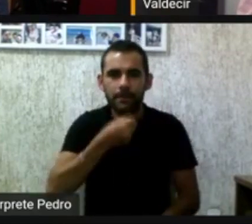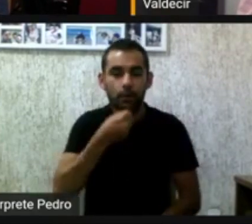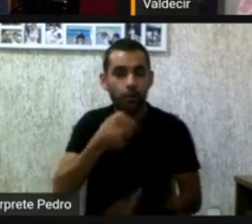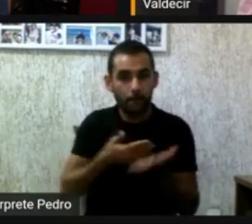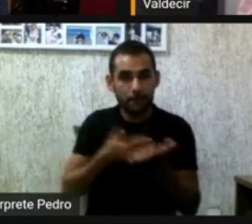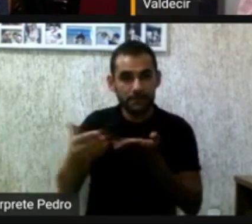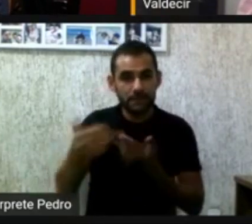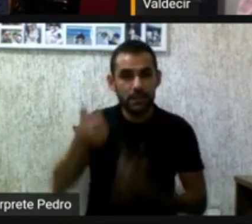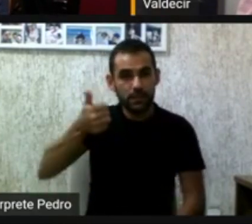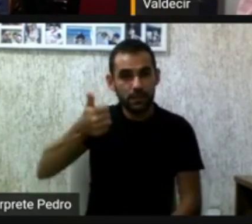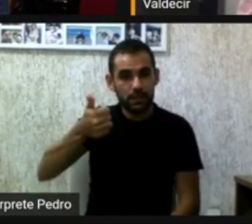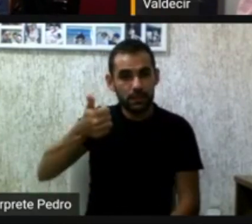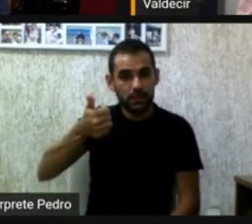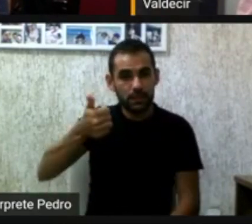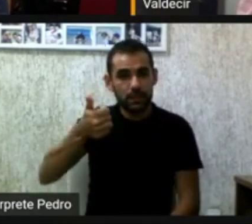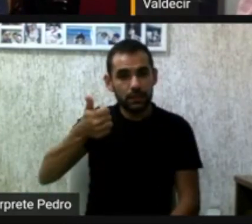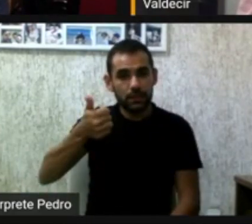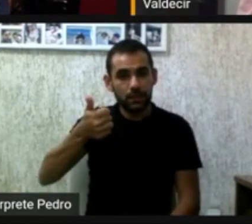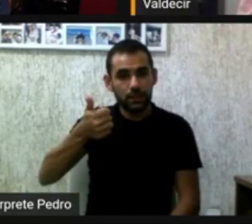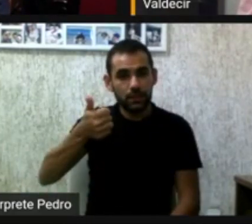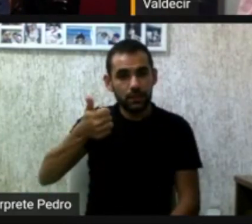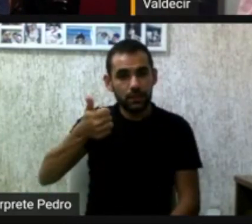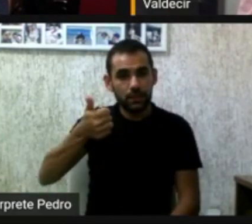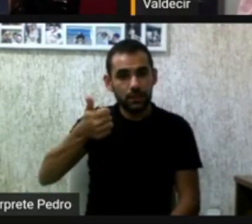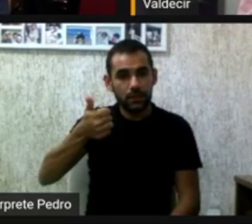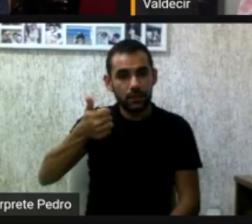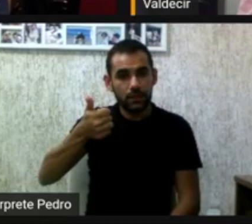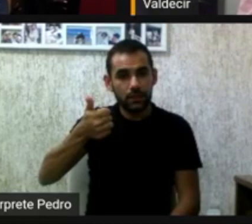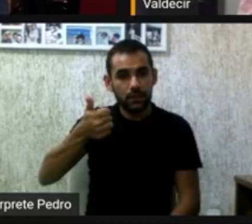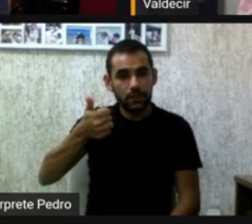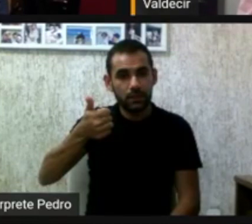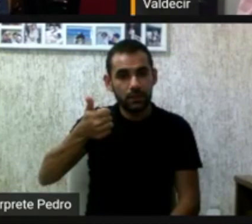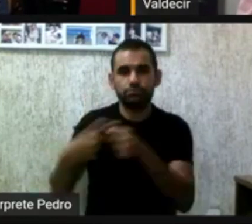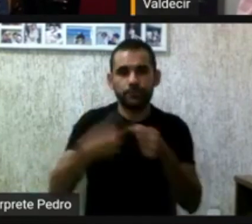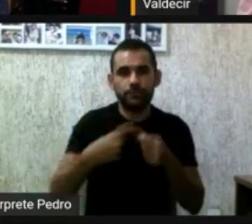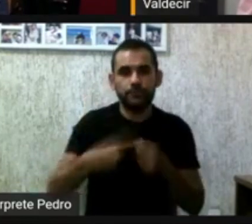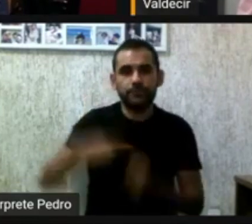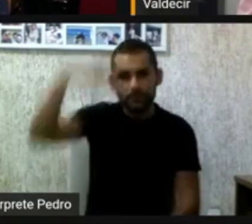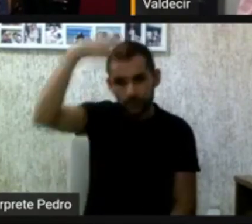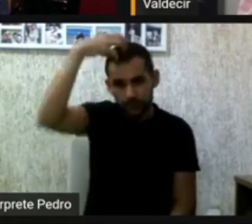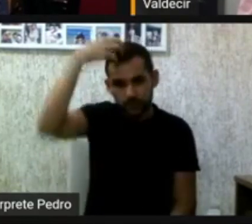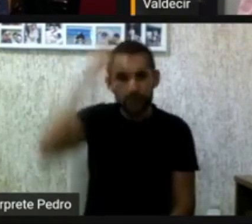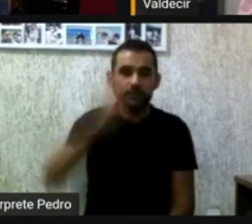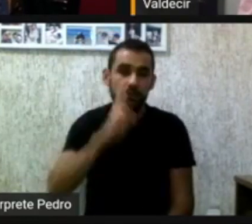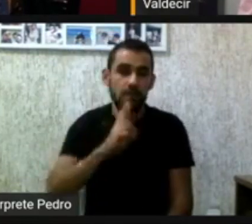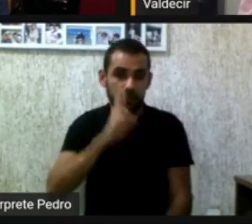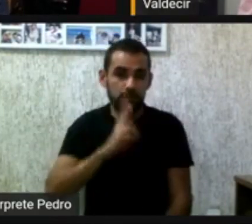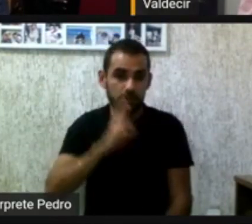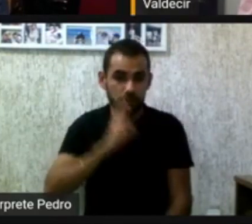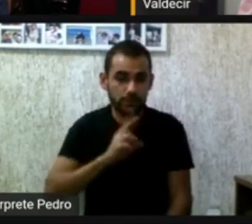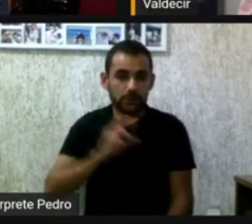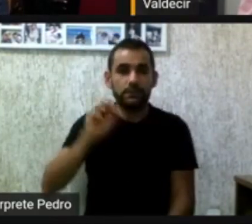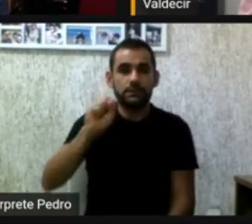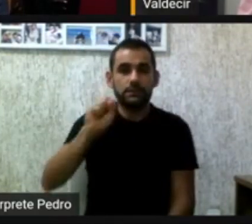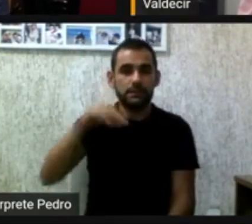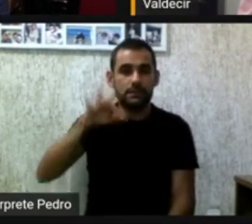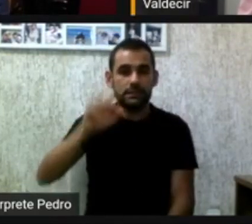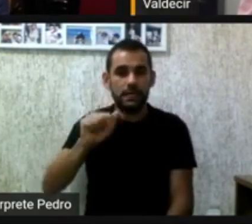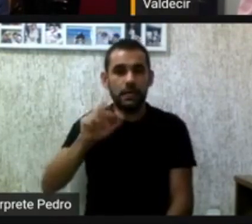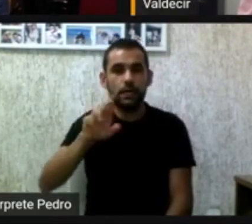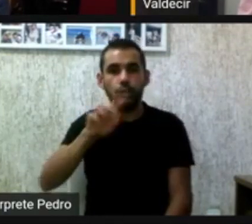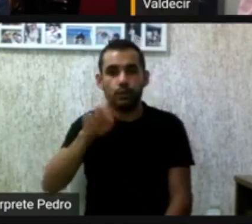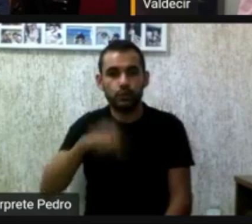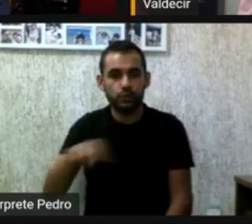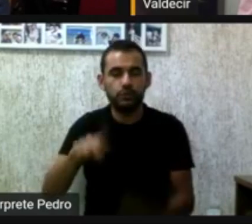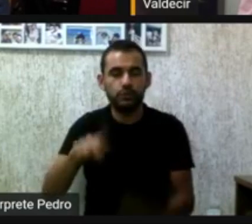6 municípios aqui da região: São João del Rei, Tiradentes, Santa Cruz de Minas, São Tiago, Conceição da Barra de